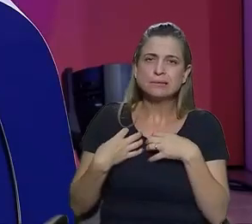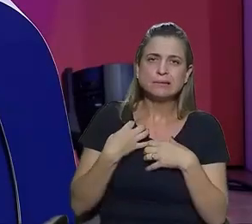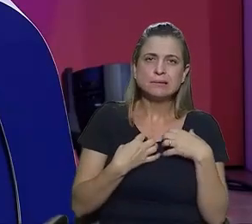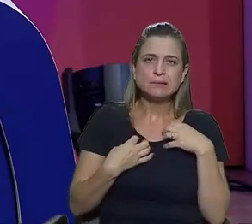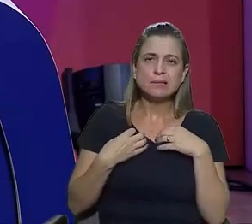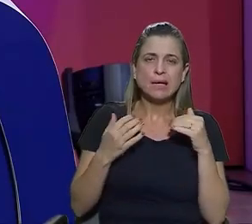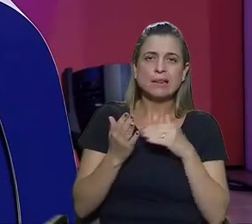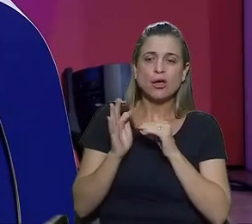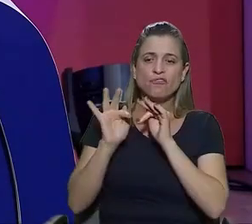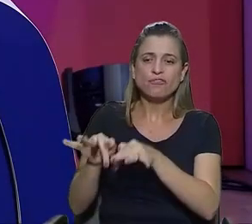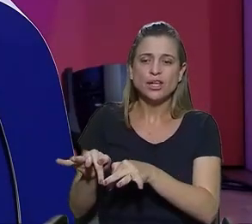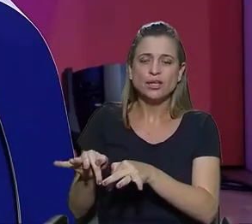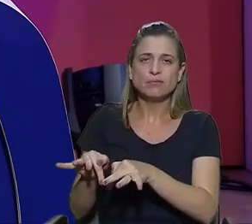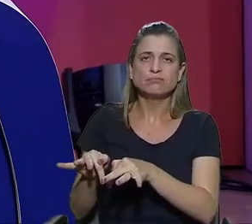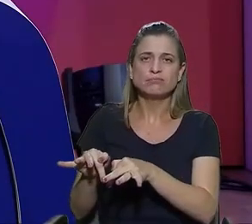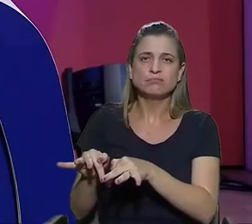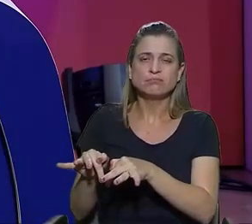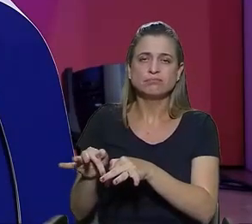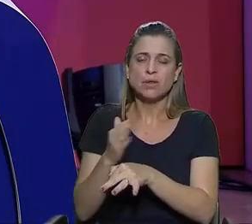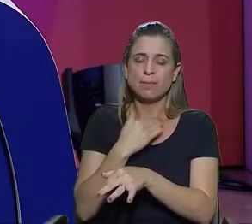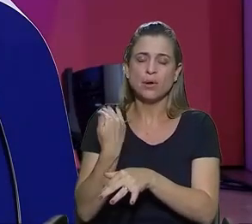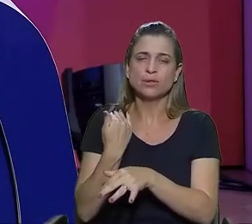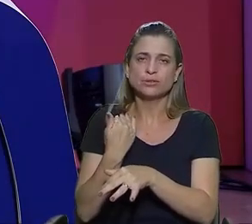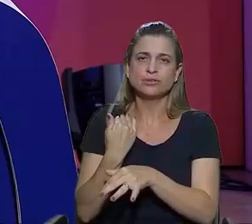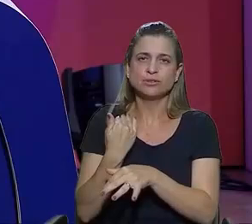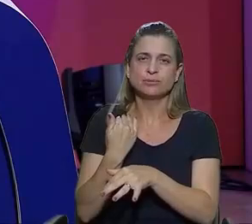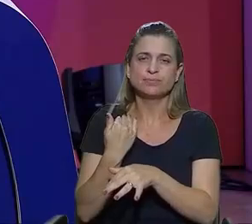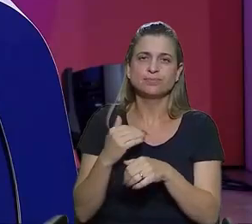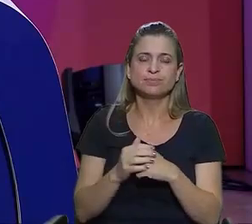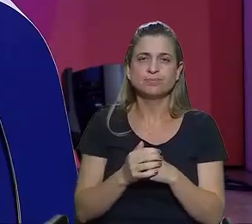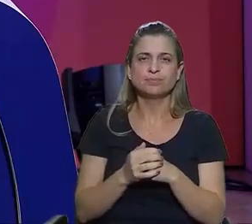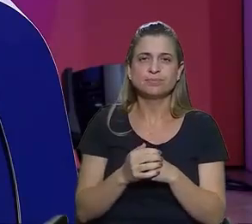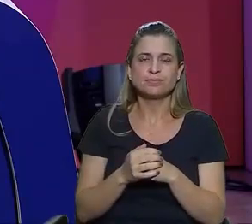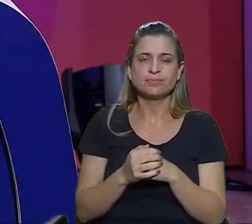né? Falando um pouco do livro da Mariana. Eu lembrei também.